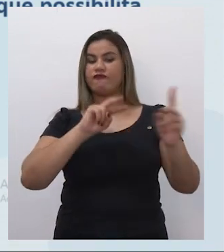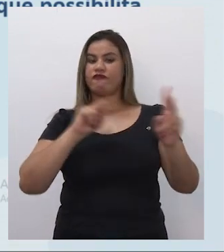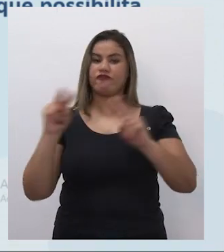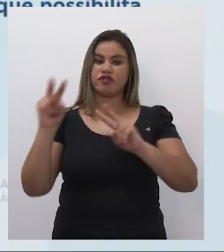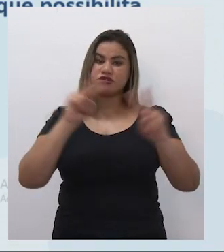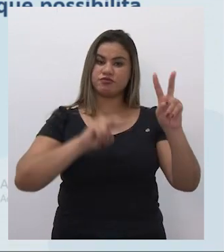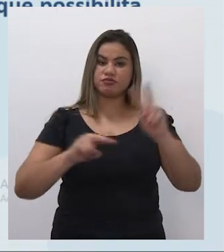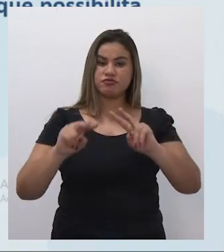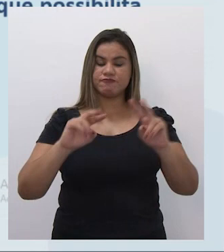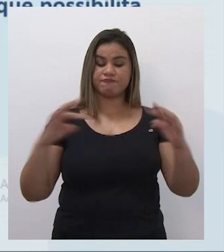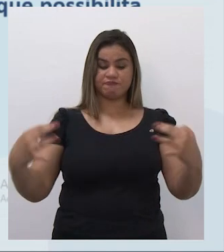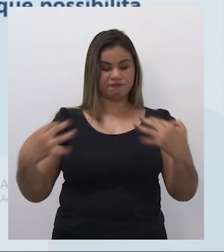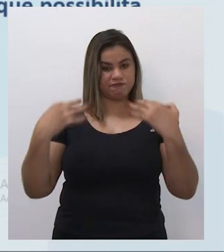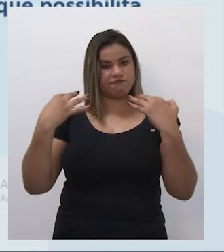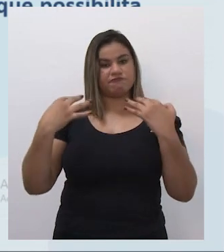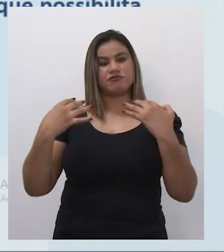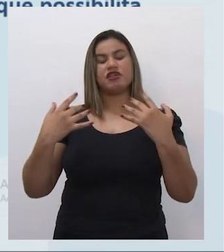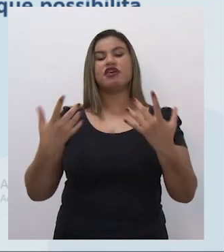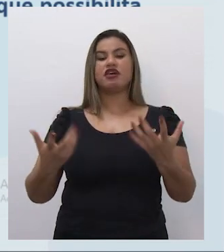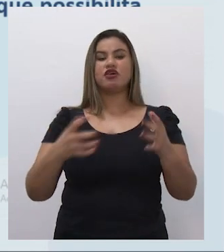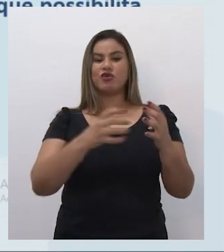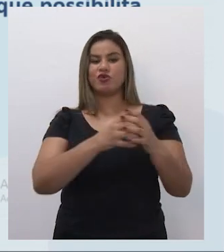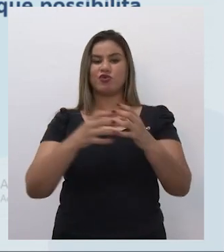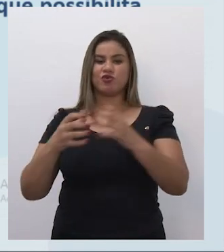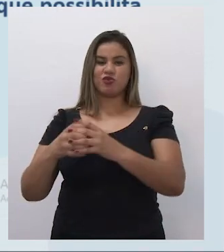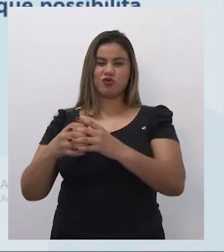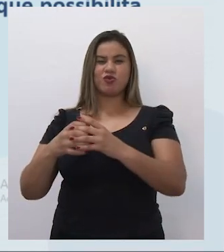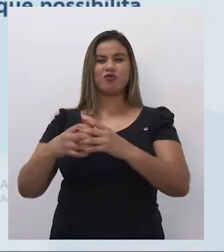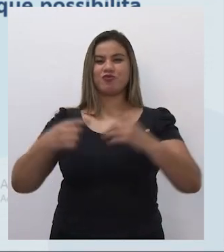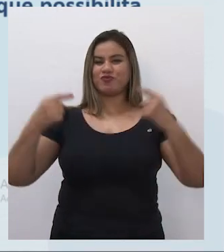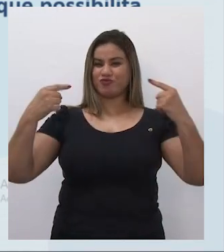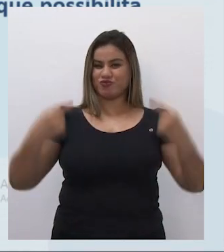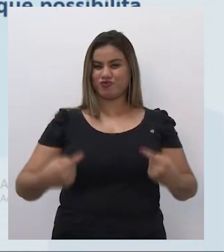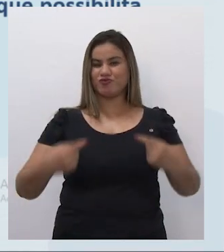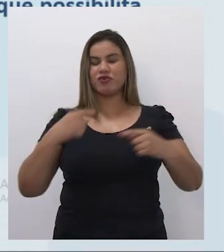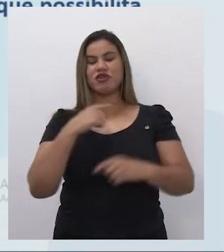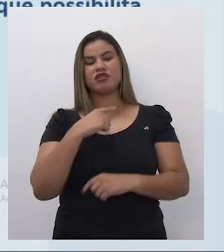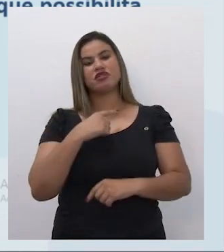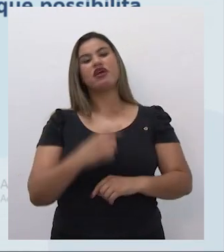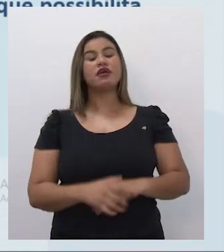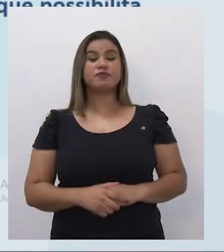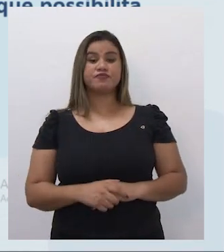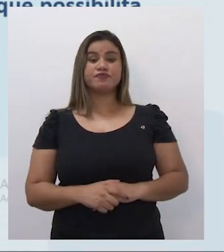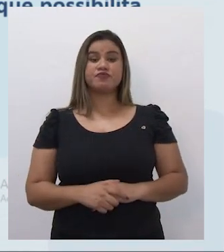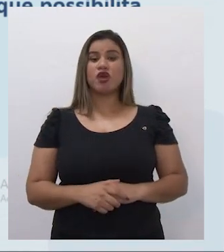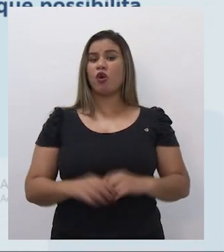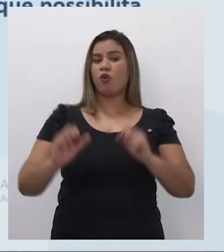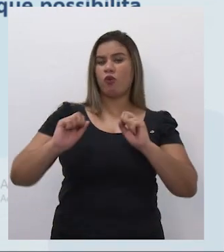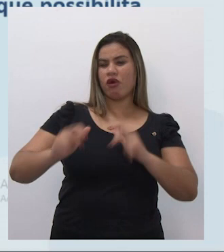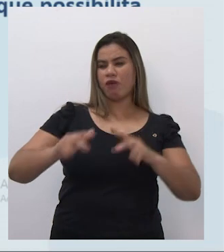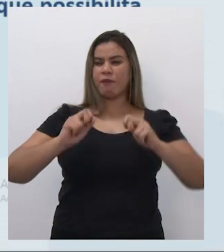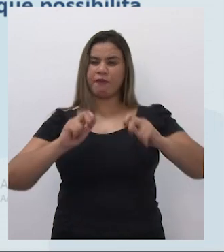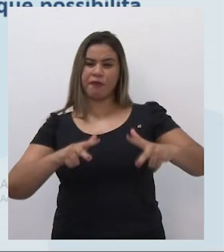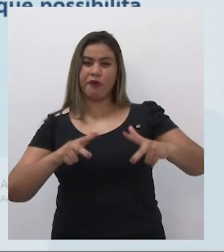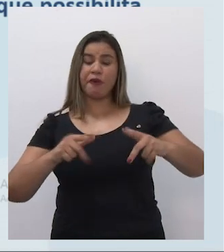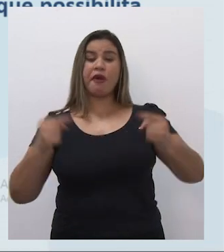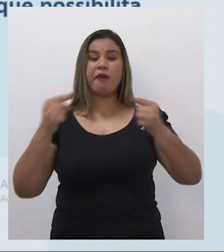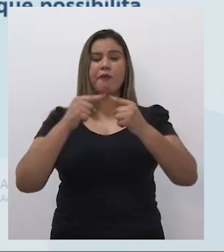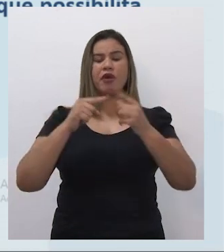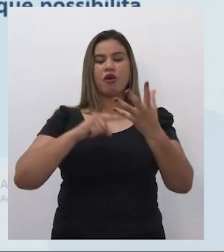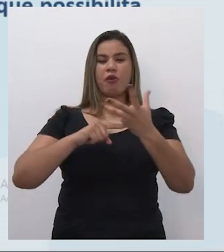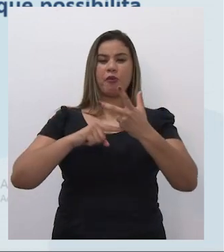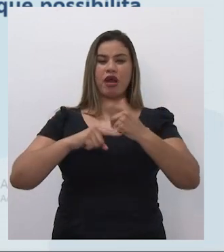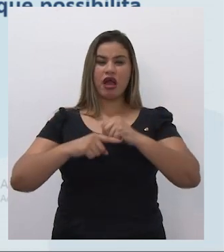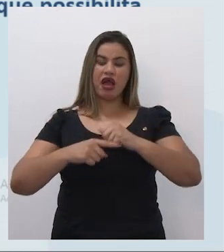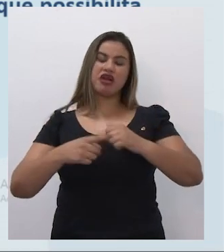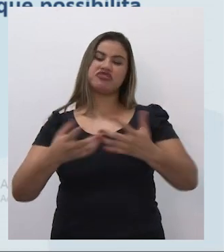visibilidade, inclusive desafiando as convenções estéticas da atualidade. O hip hop é uma arte popular que desafia as